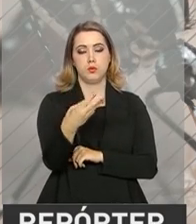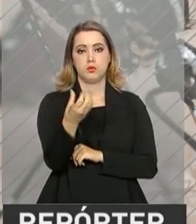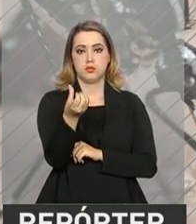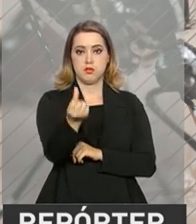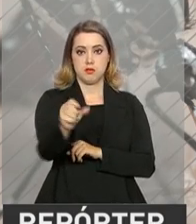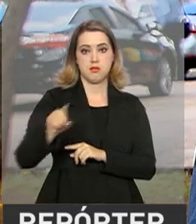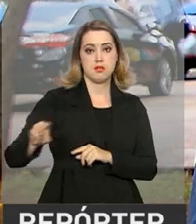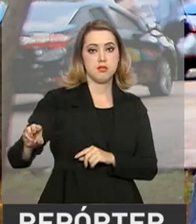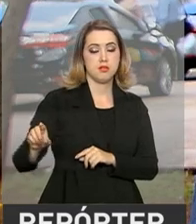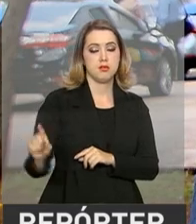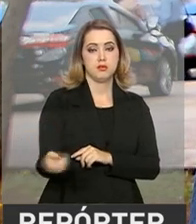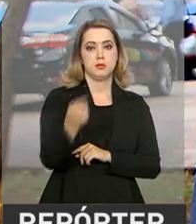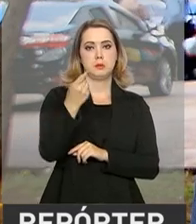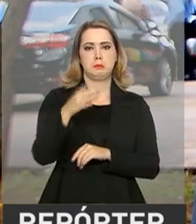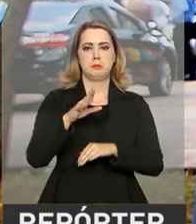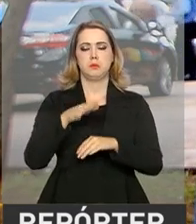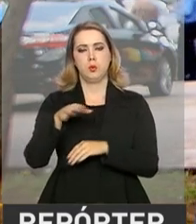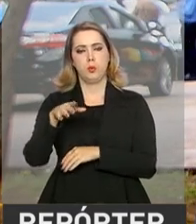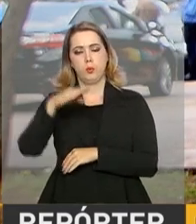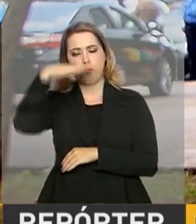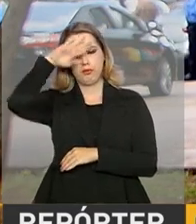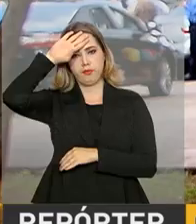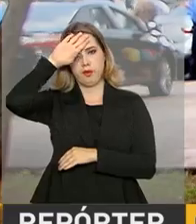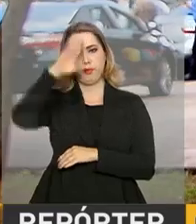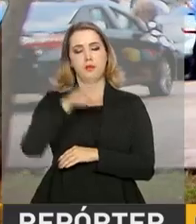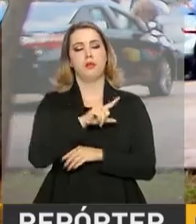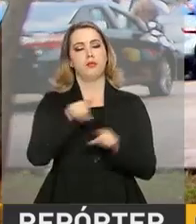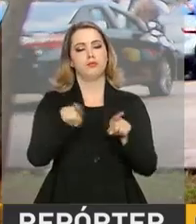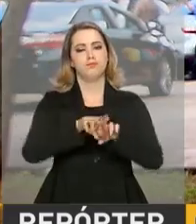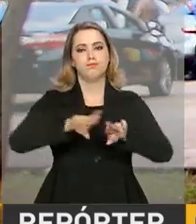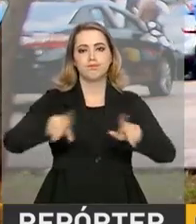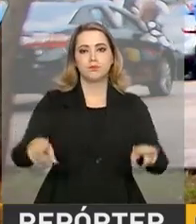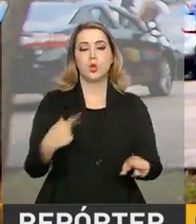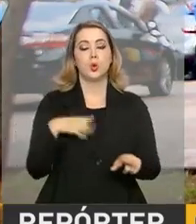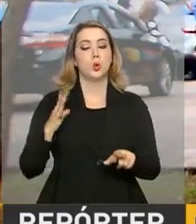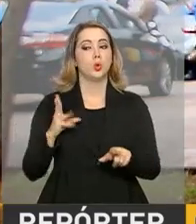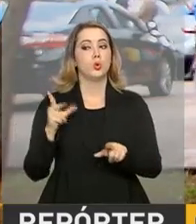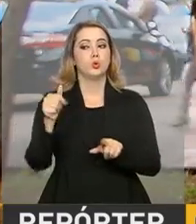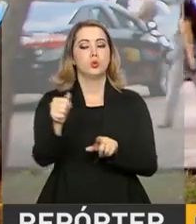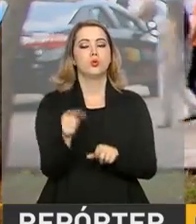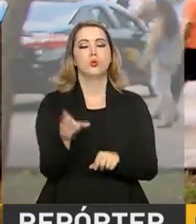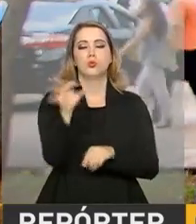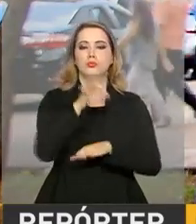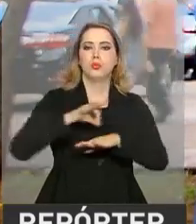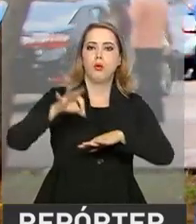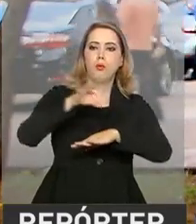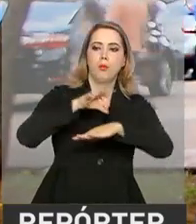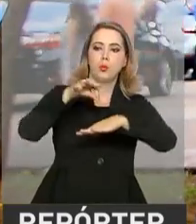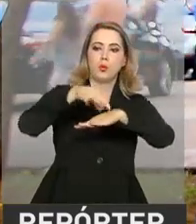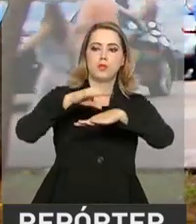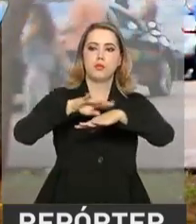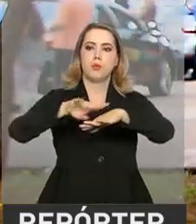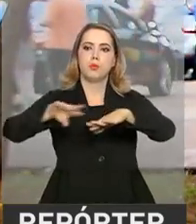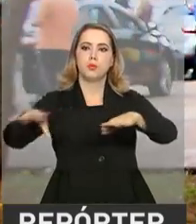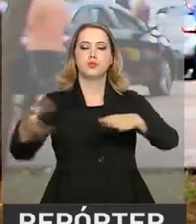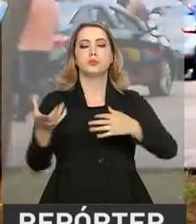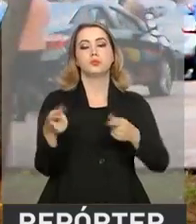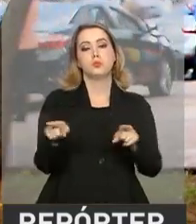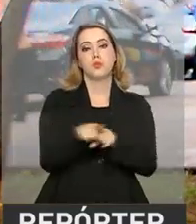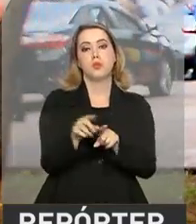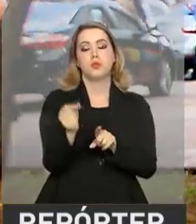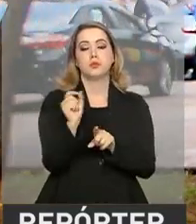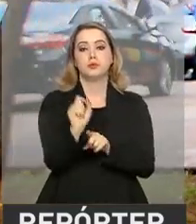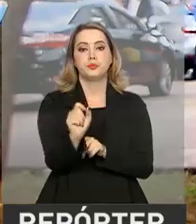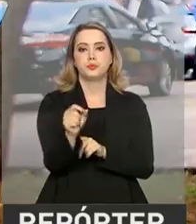febre chikungunya. Todas essas doenças são transmitidas pelo mosquito Aedes aegypti. As fêmeas se reproduzem